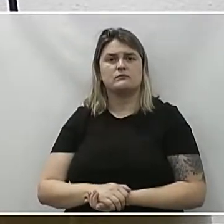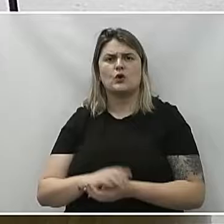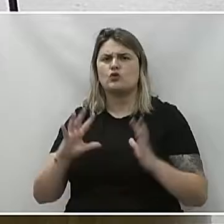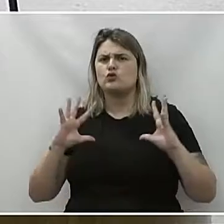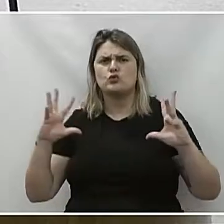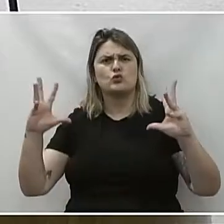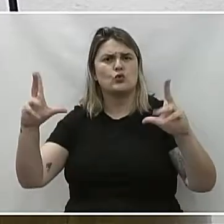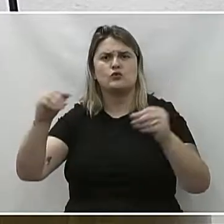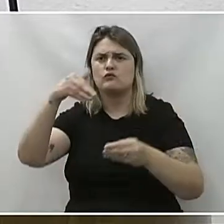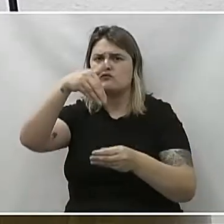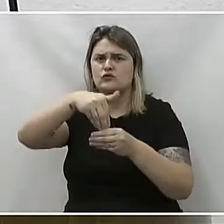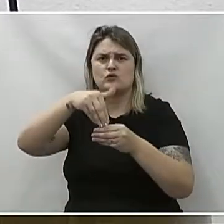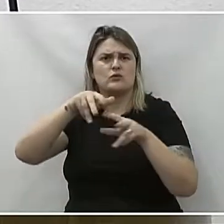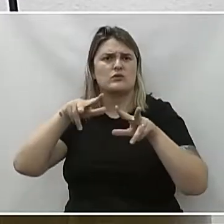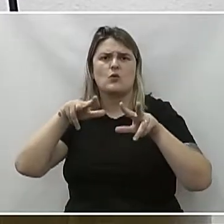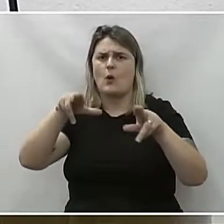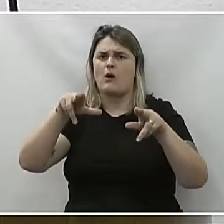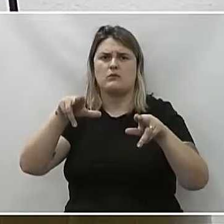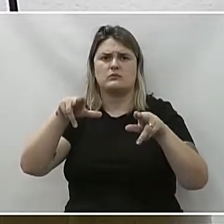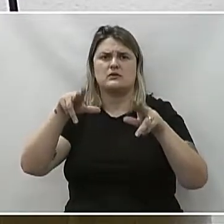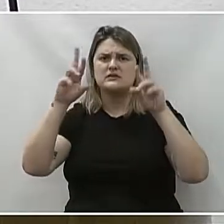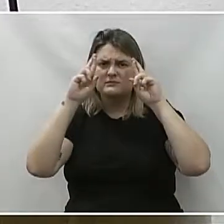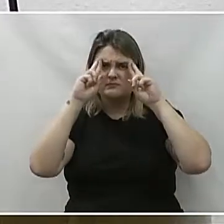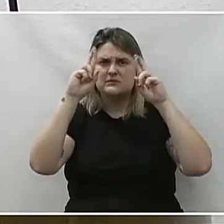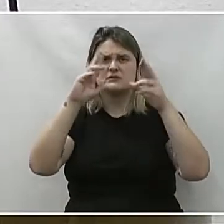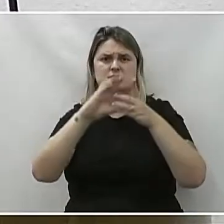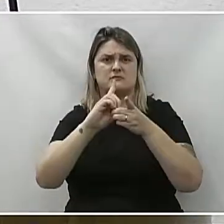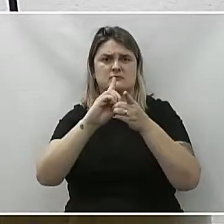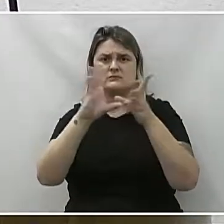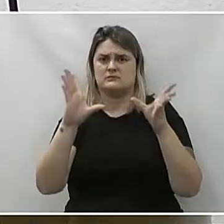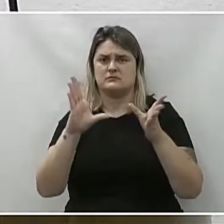Todos fomos eleitos democraticamente. Todos.